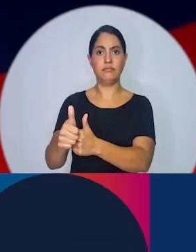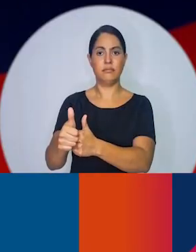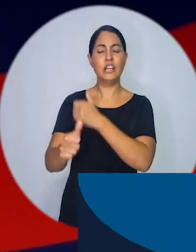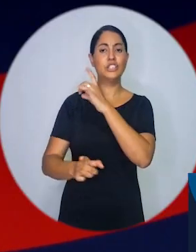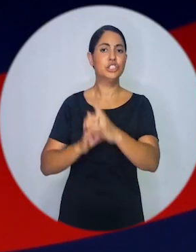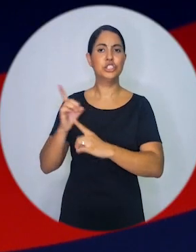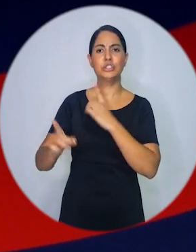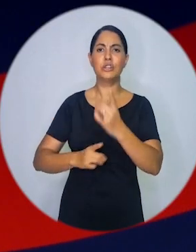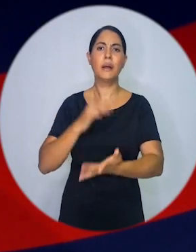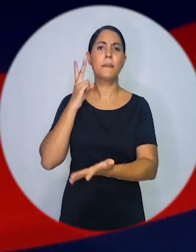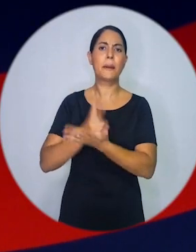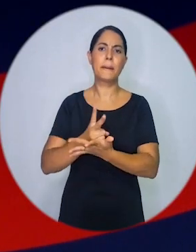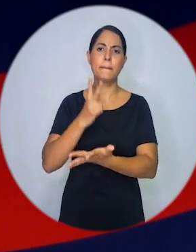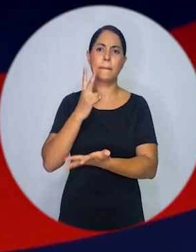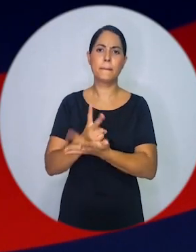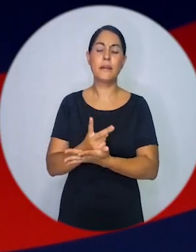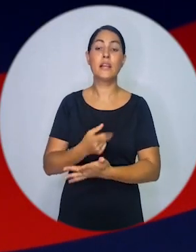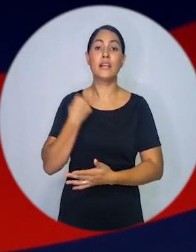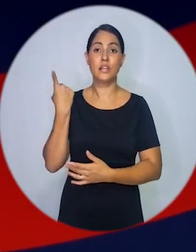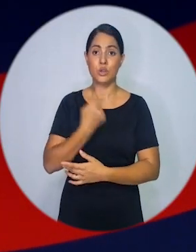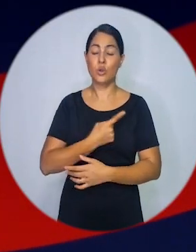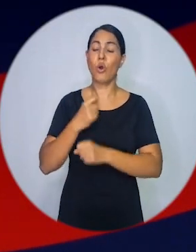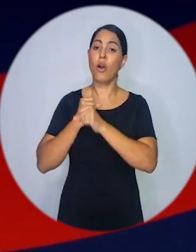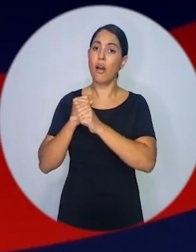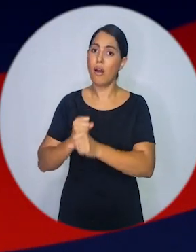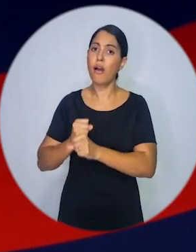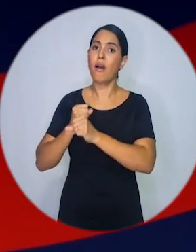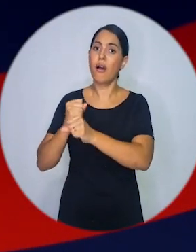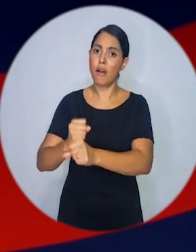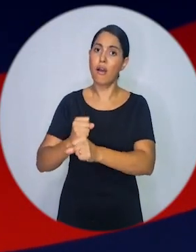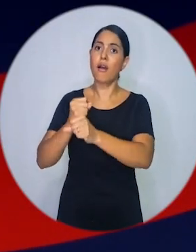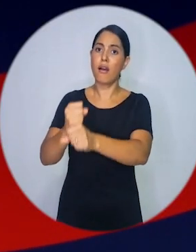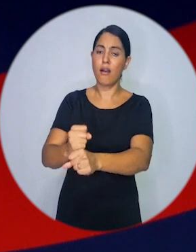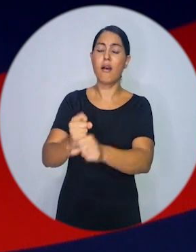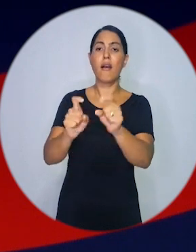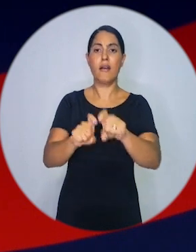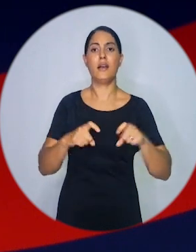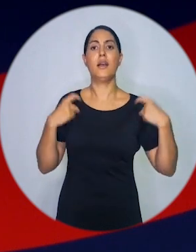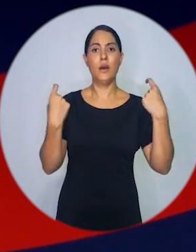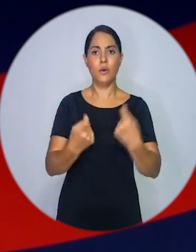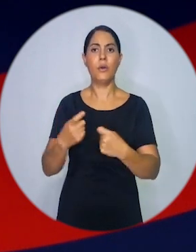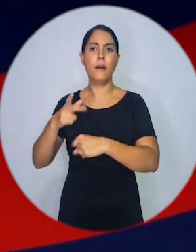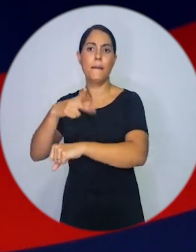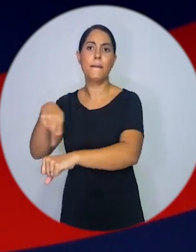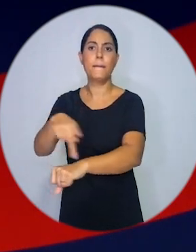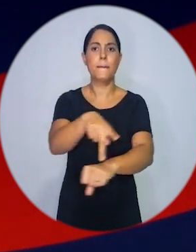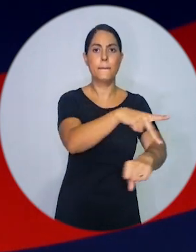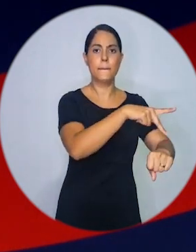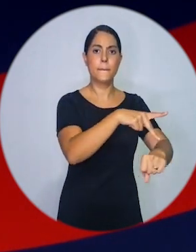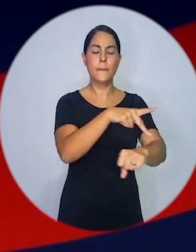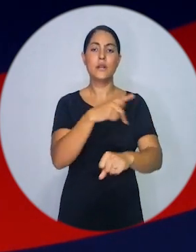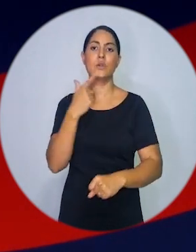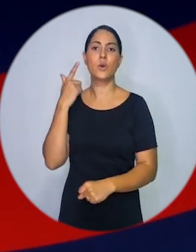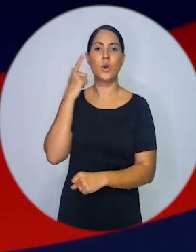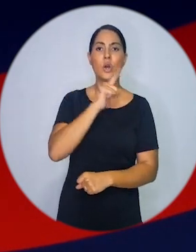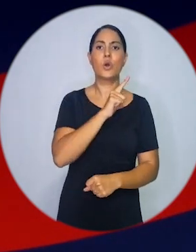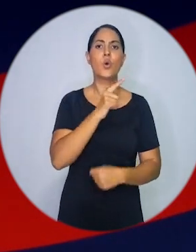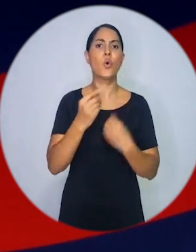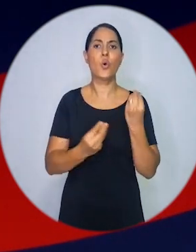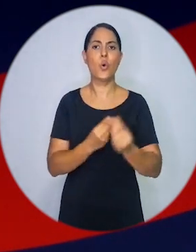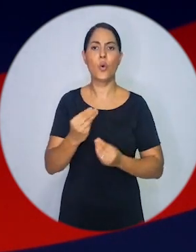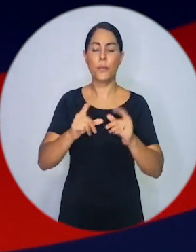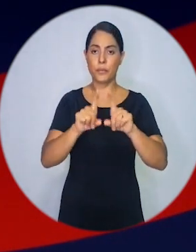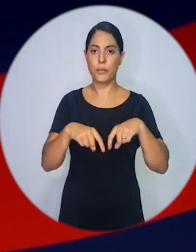mesma dinâmica e que tenhamos anualmente reuniões em cada país em que ocorrer